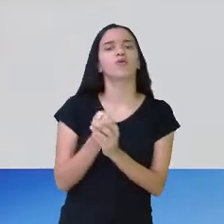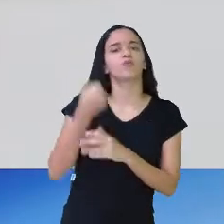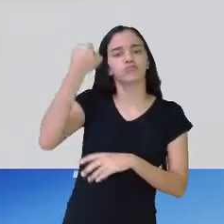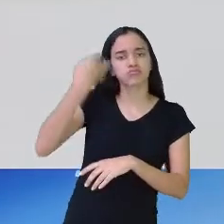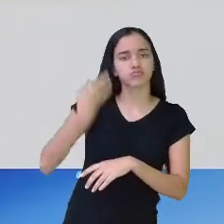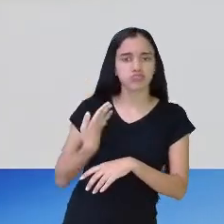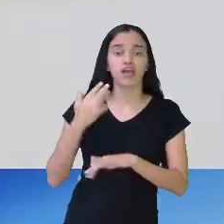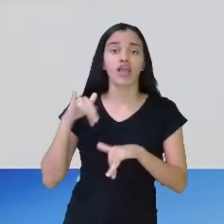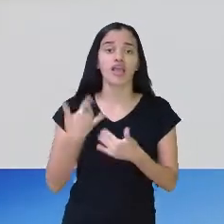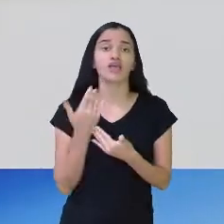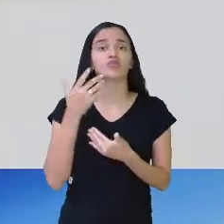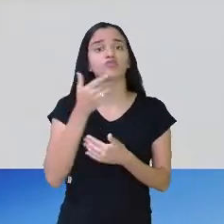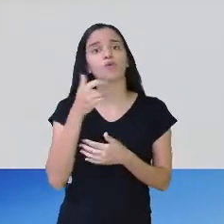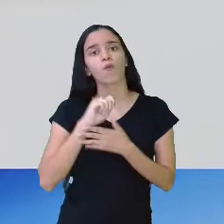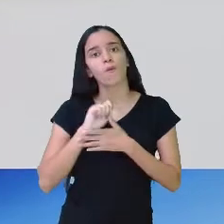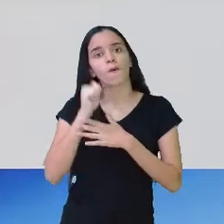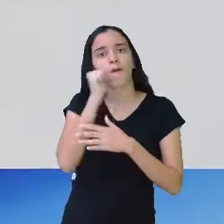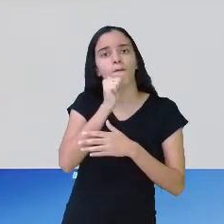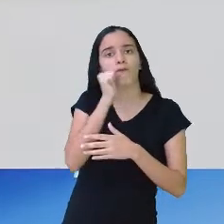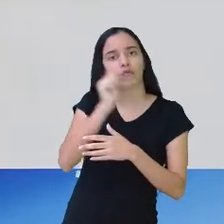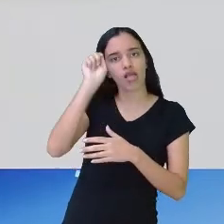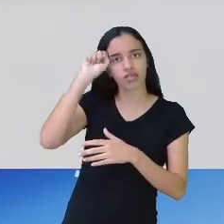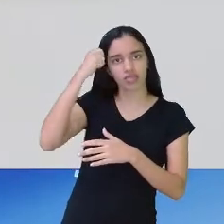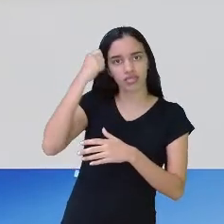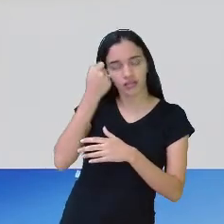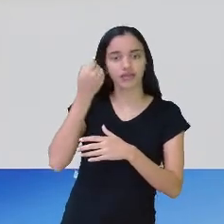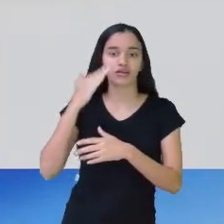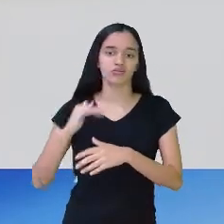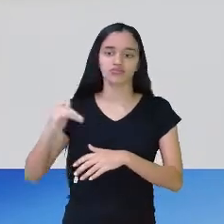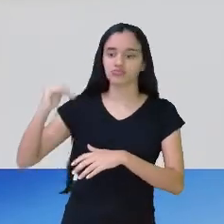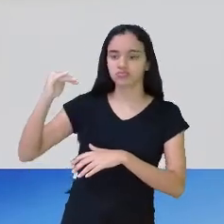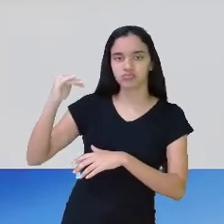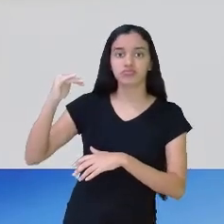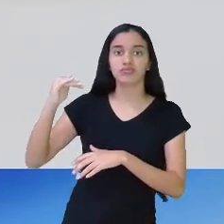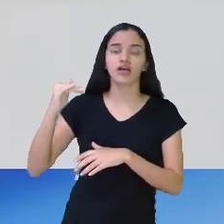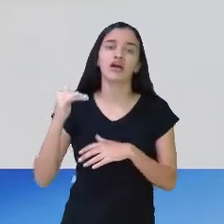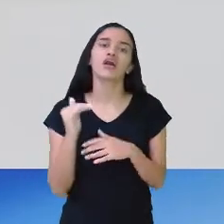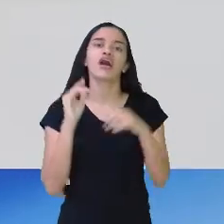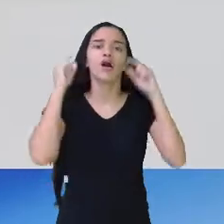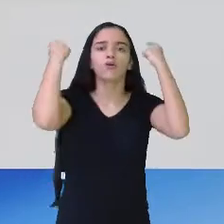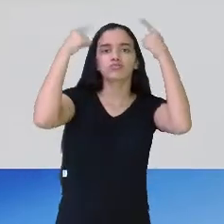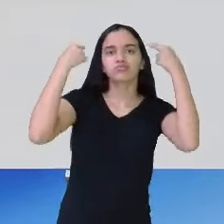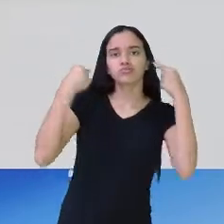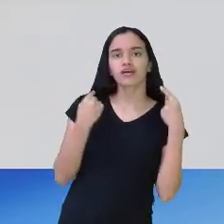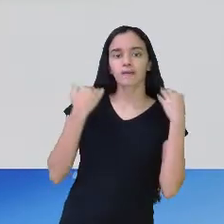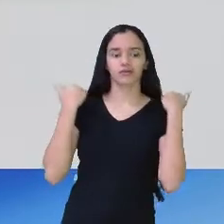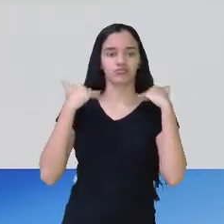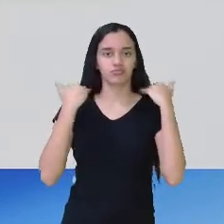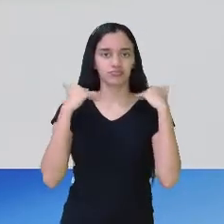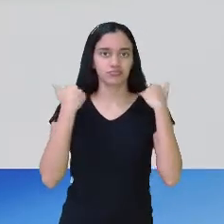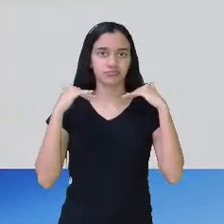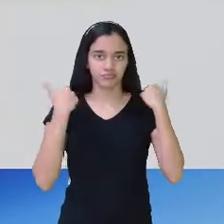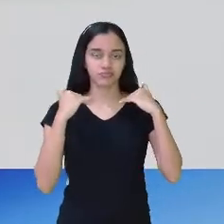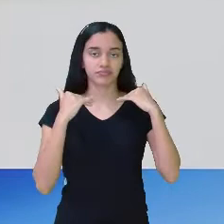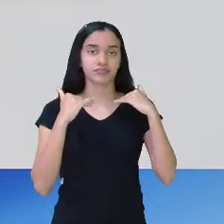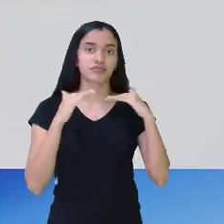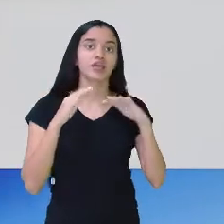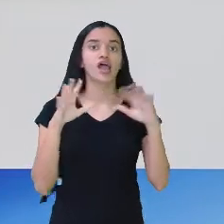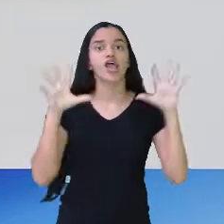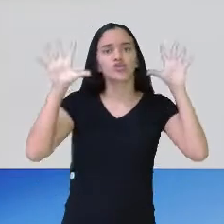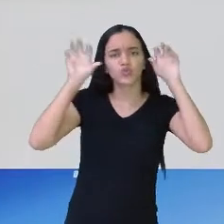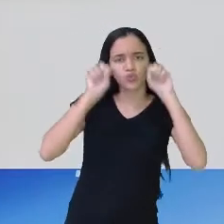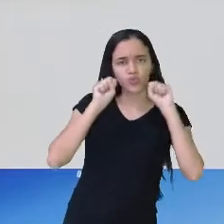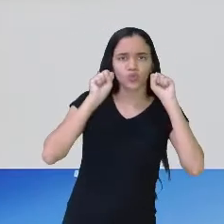autodescrever. Eu sou uma mulher negra, de estatura mediana, cabelos cacheados na altura dos ombros,